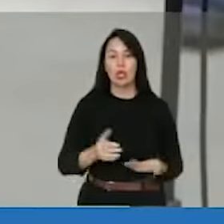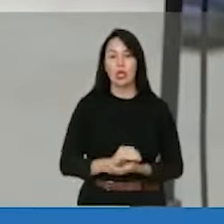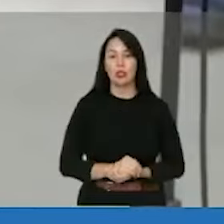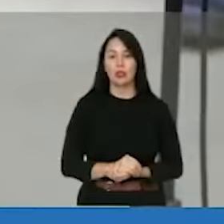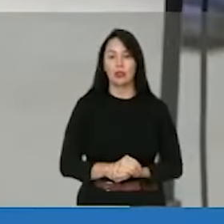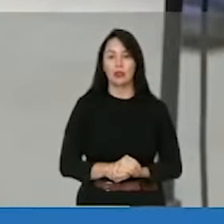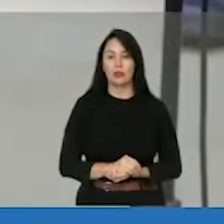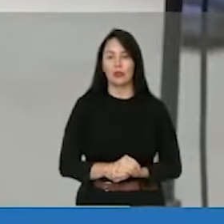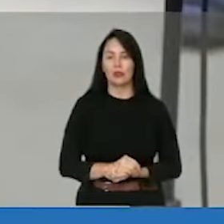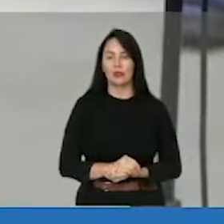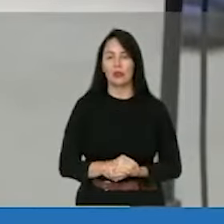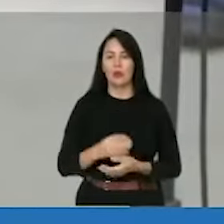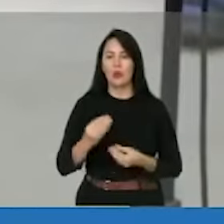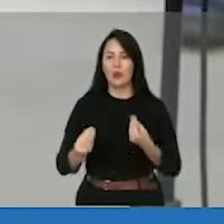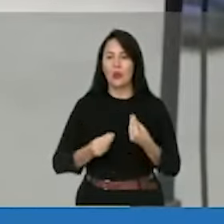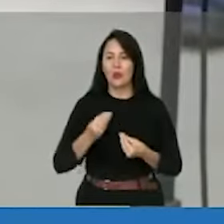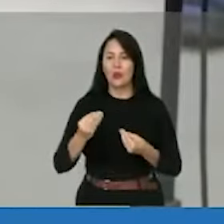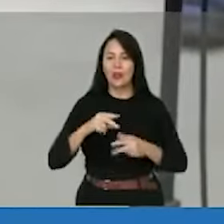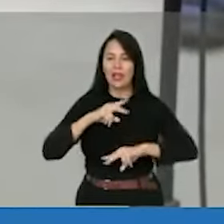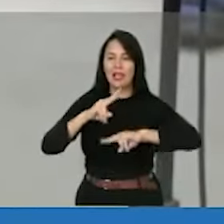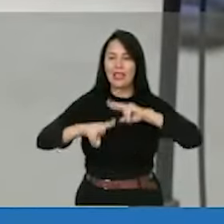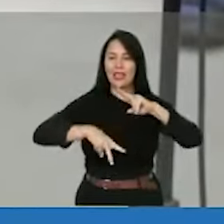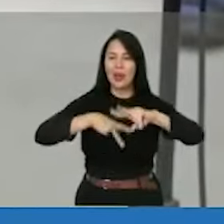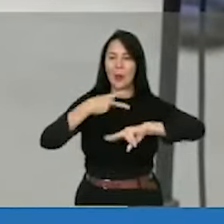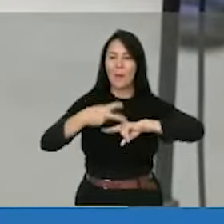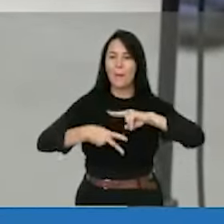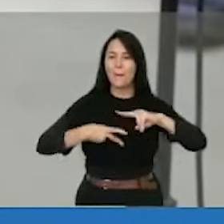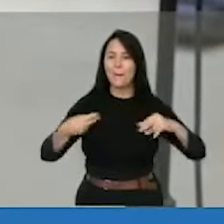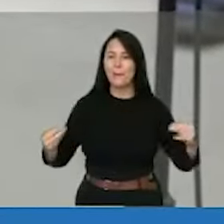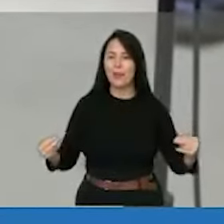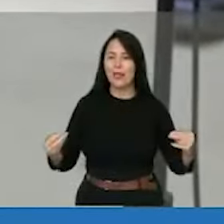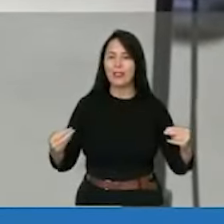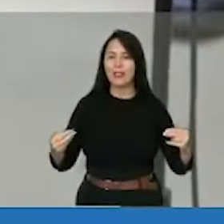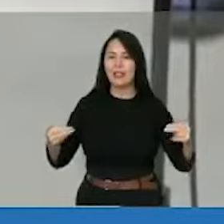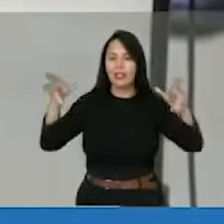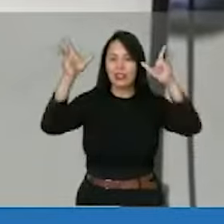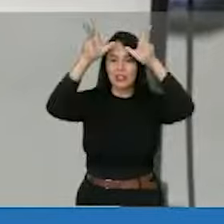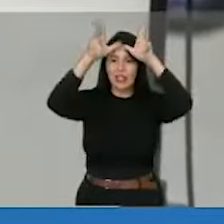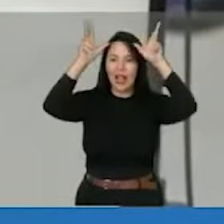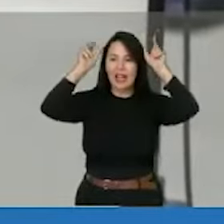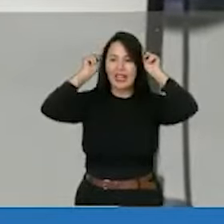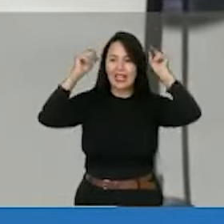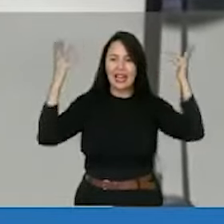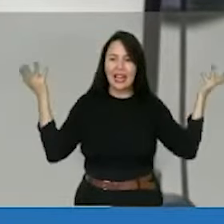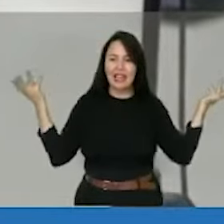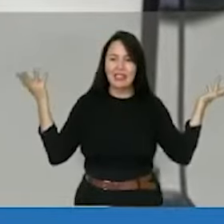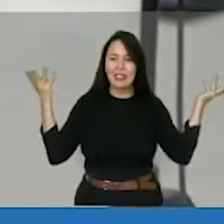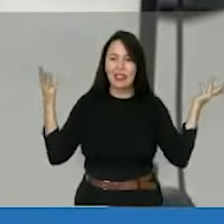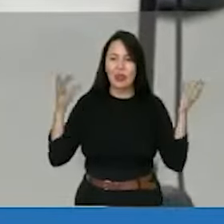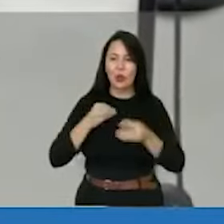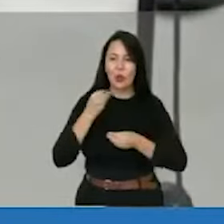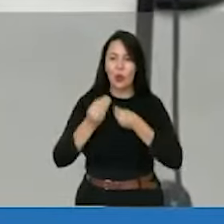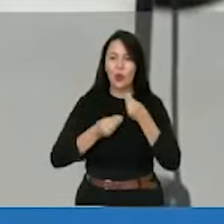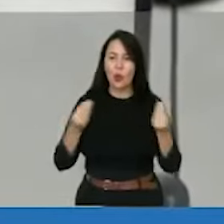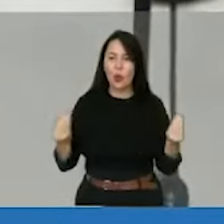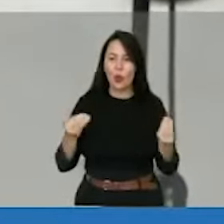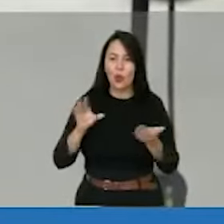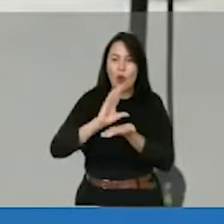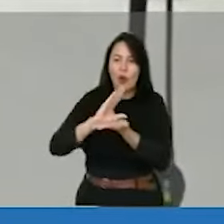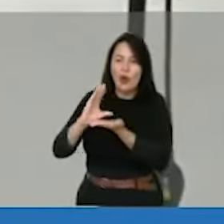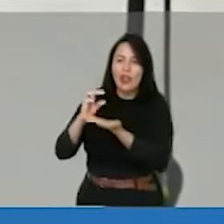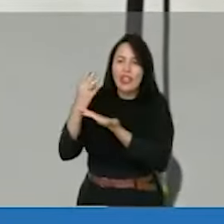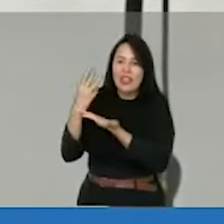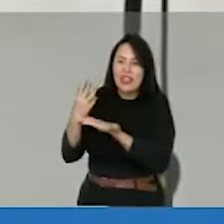Alguém que fala que é presente grego? Acho que não leu o projeto. Não leu. É um crédito de 3 bilhões. É